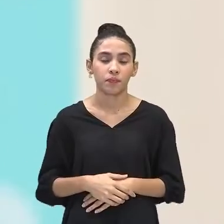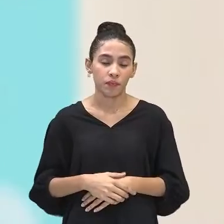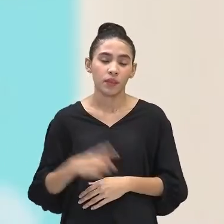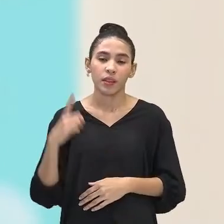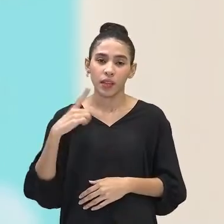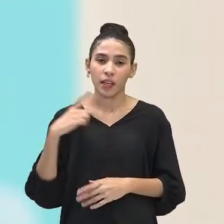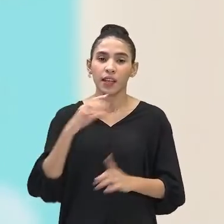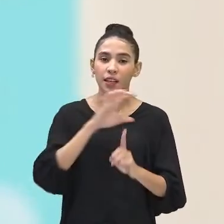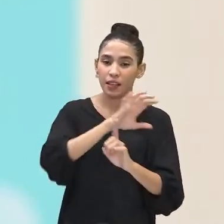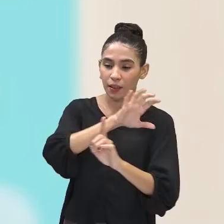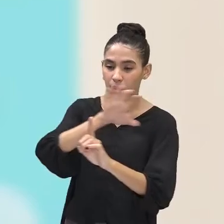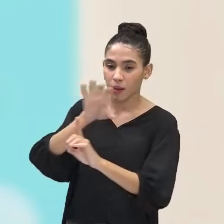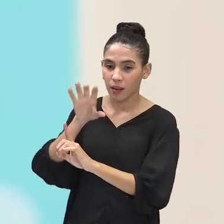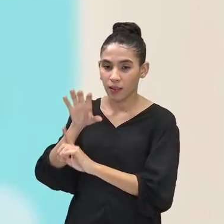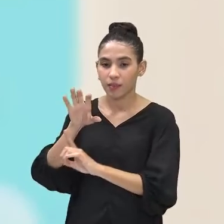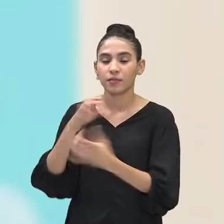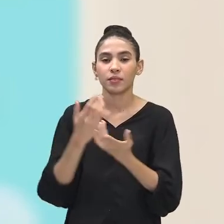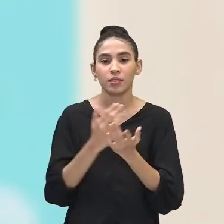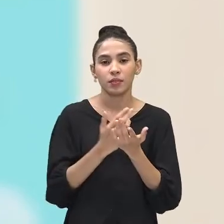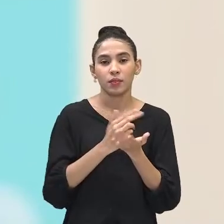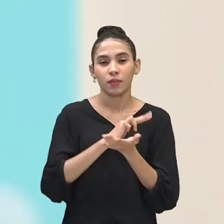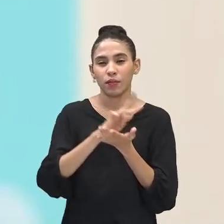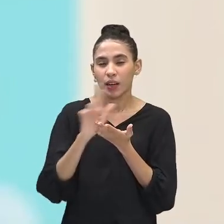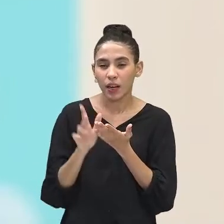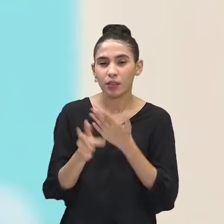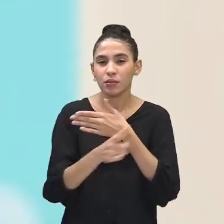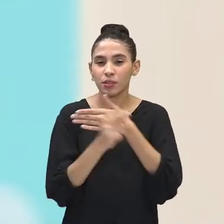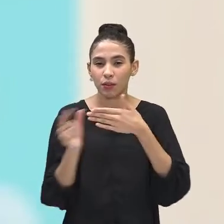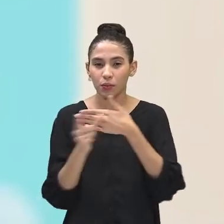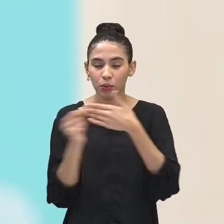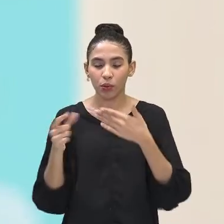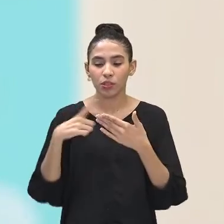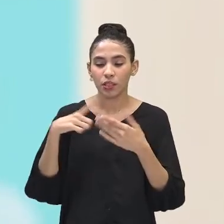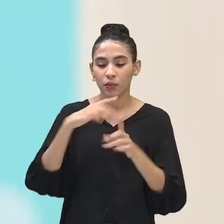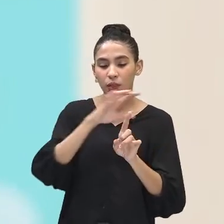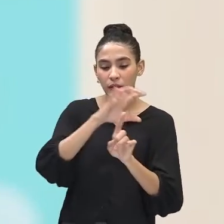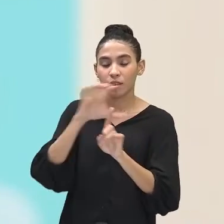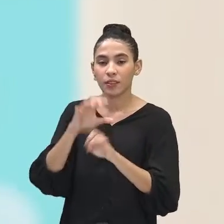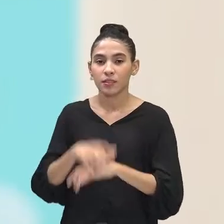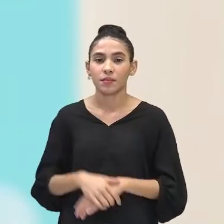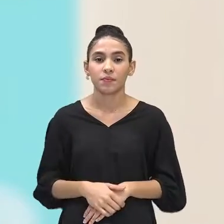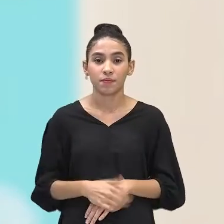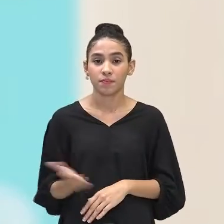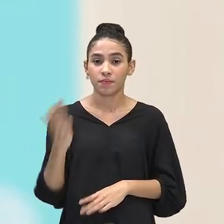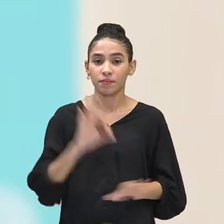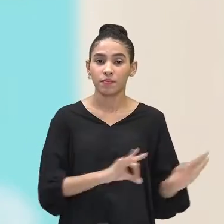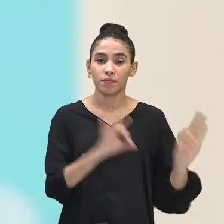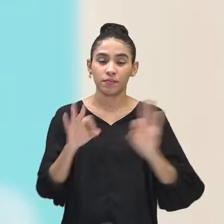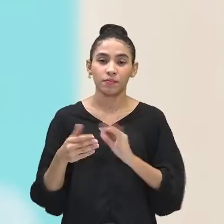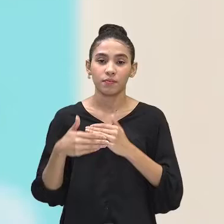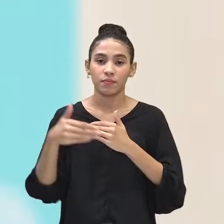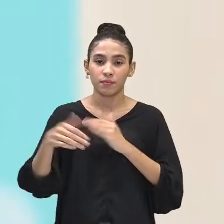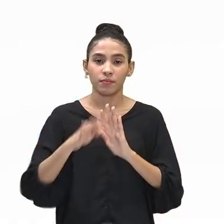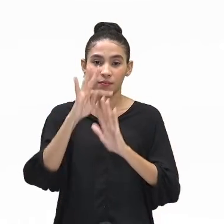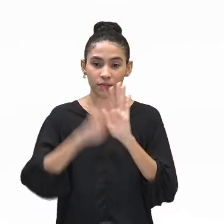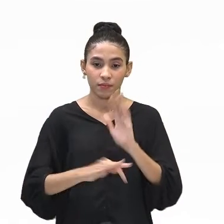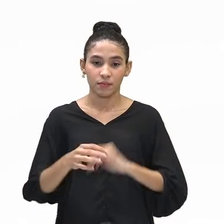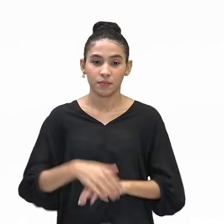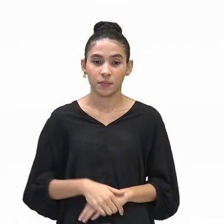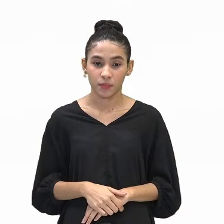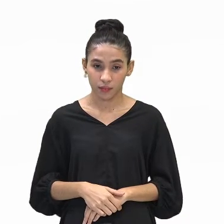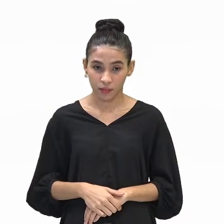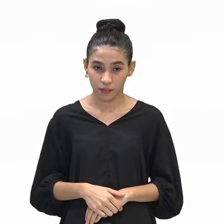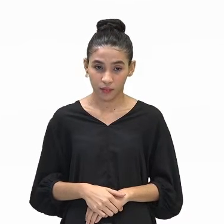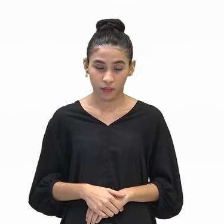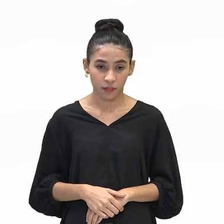outros autores, que o segundo aí é o Cláudio Manuel e depois vocês vão ver outro, tá bom? Acompanhe agora comigo aí o texto de Cláudio Manuel.